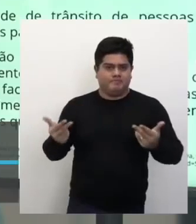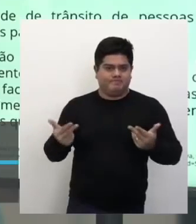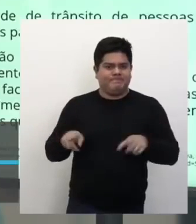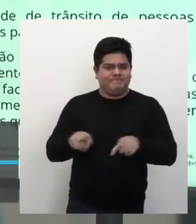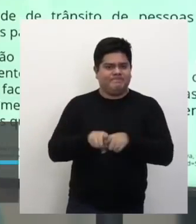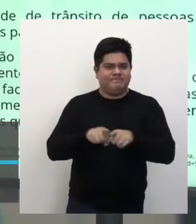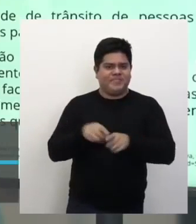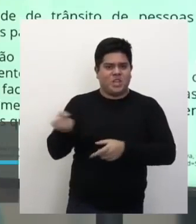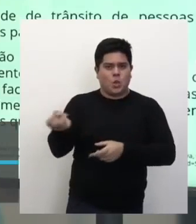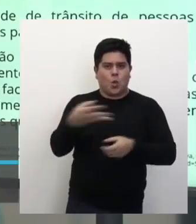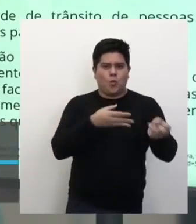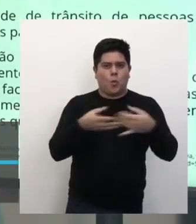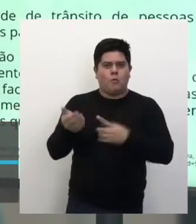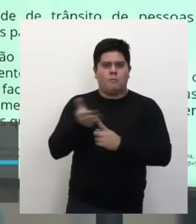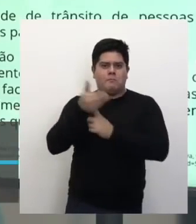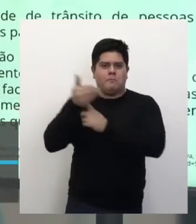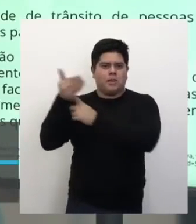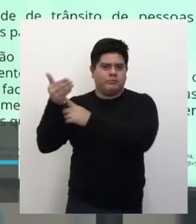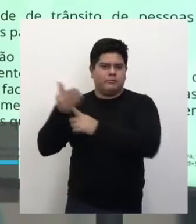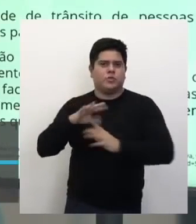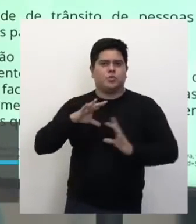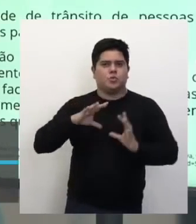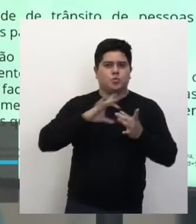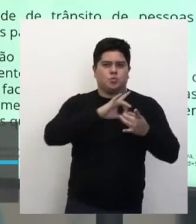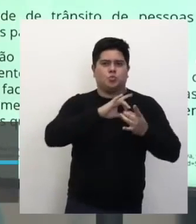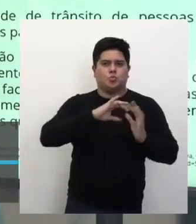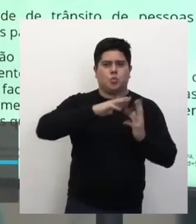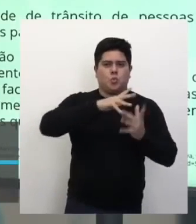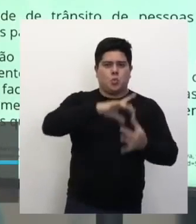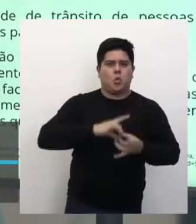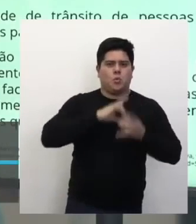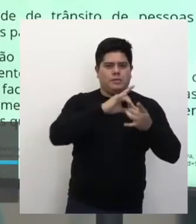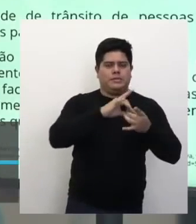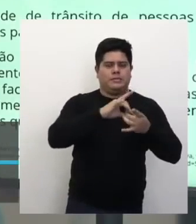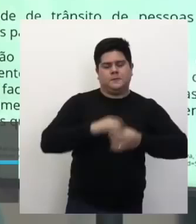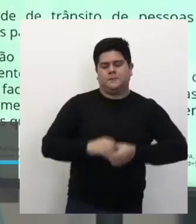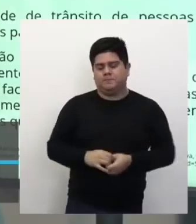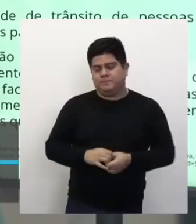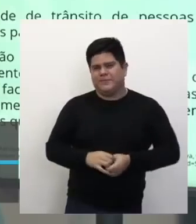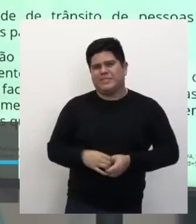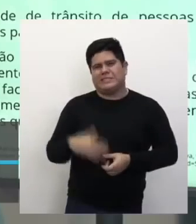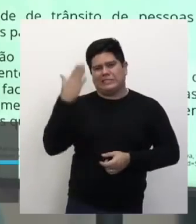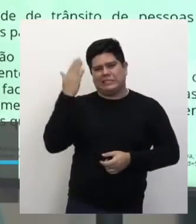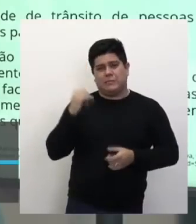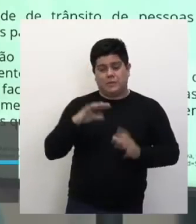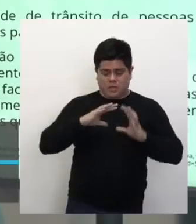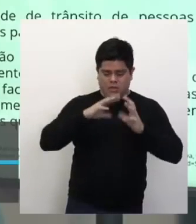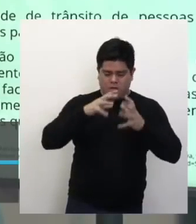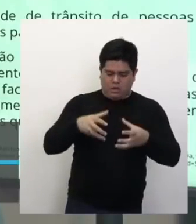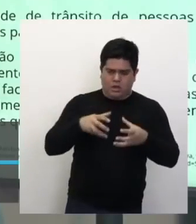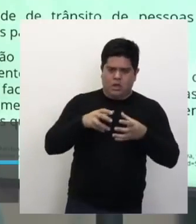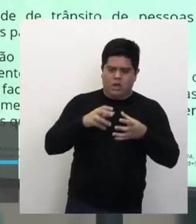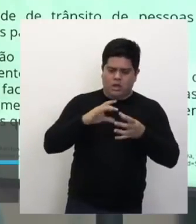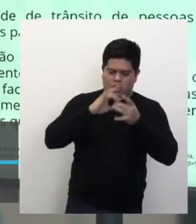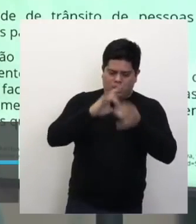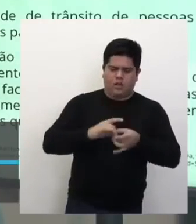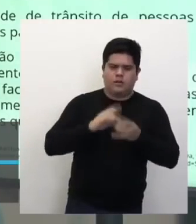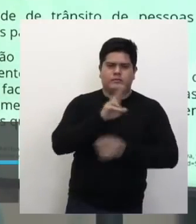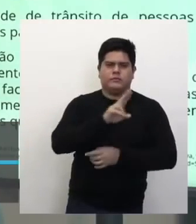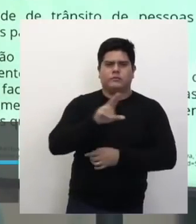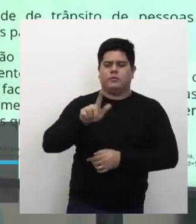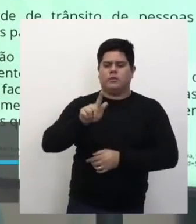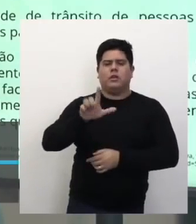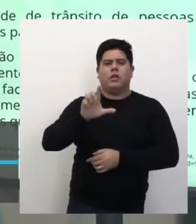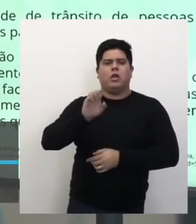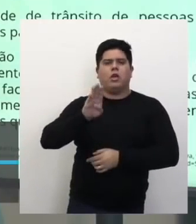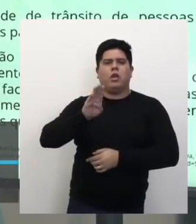inovação tecnológica junto com a globalização. A gente sabe que a globalização, apesar do nome, nem todos os